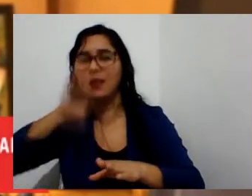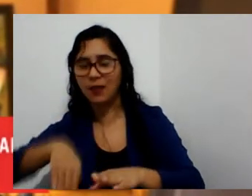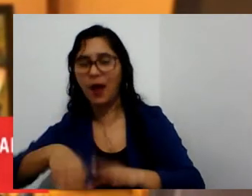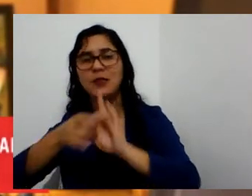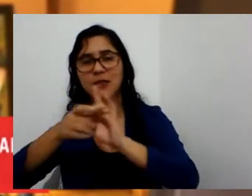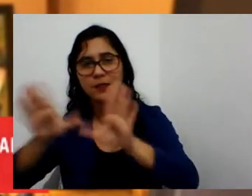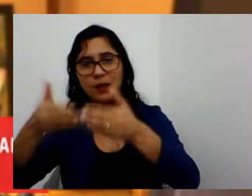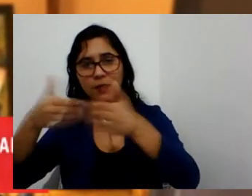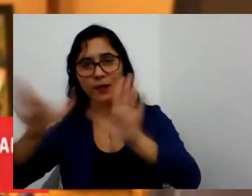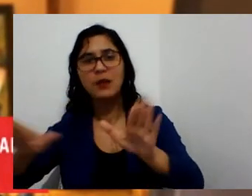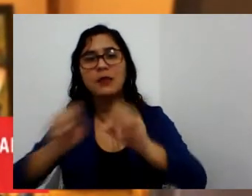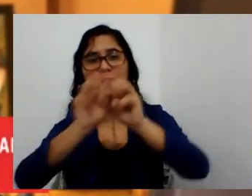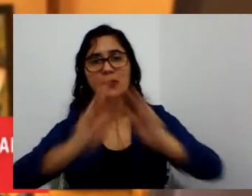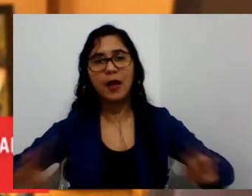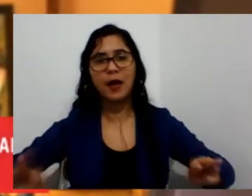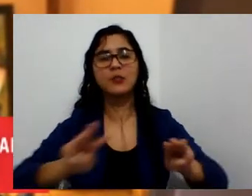site